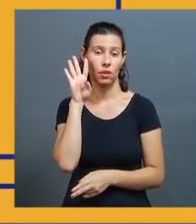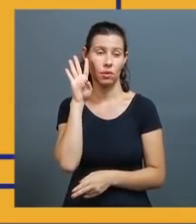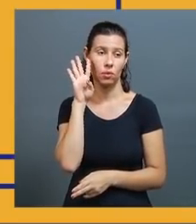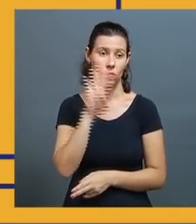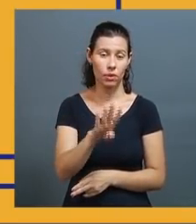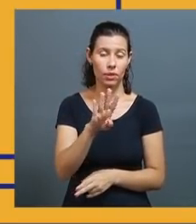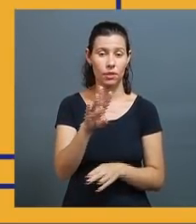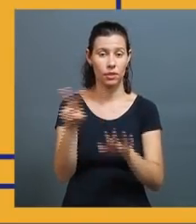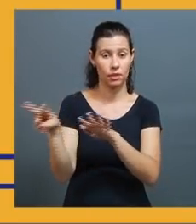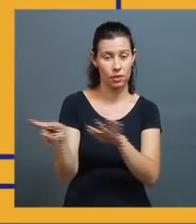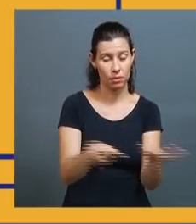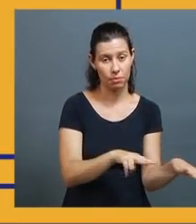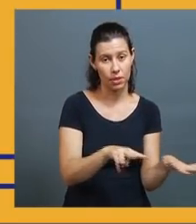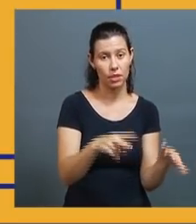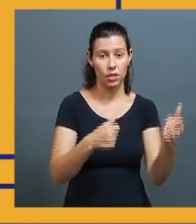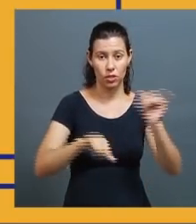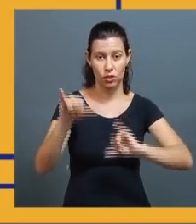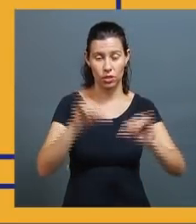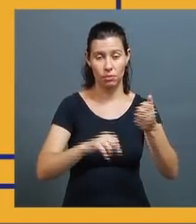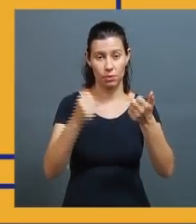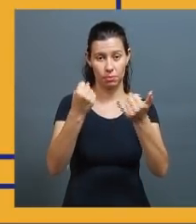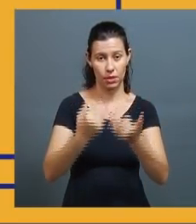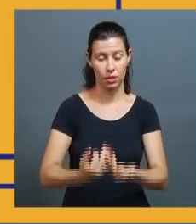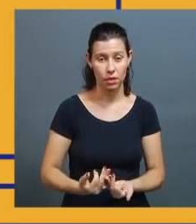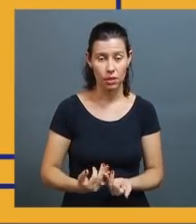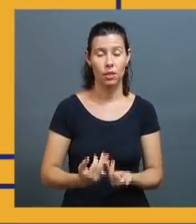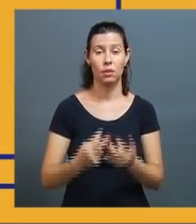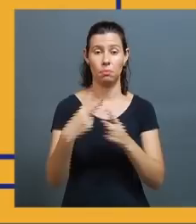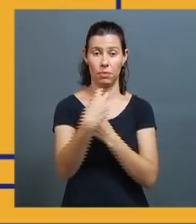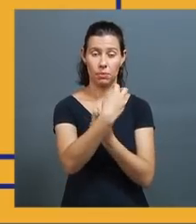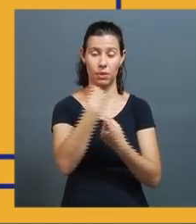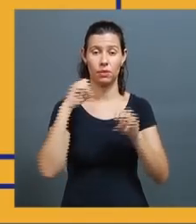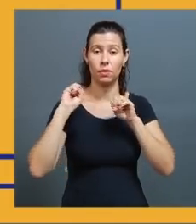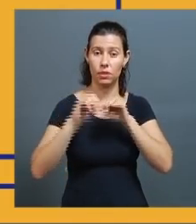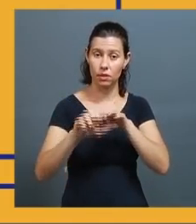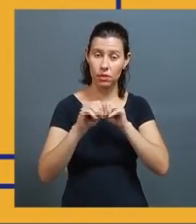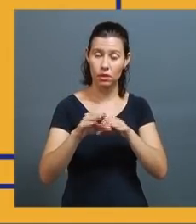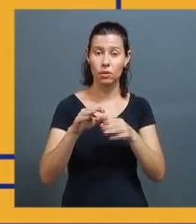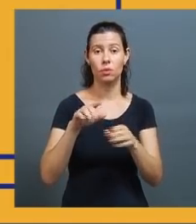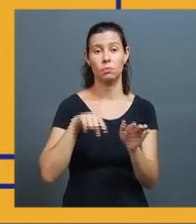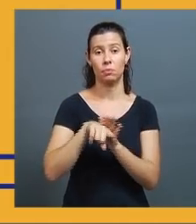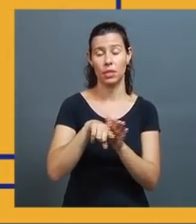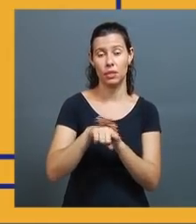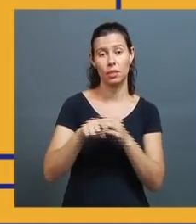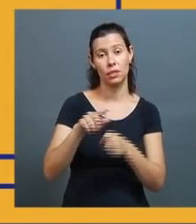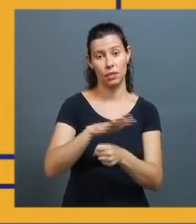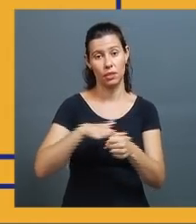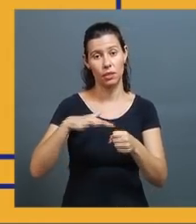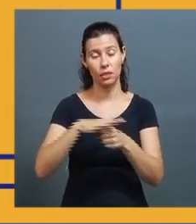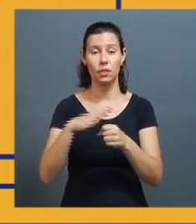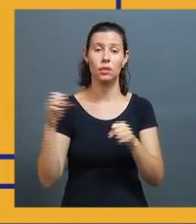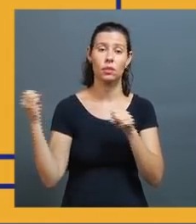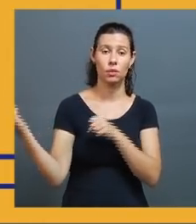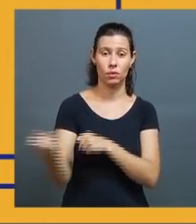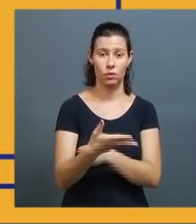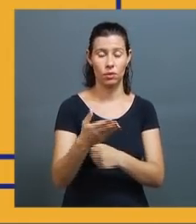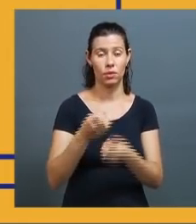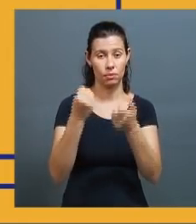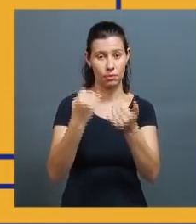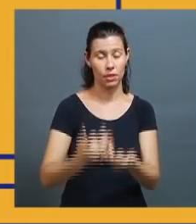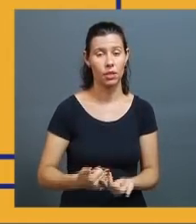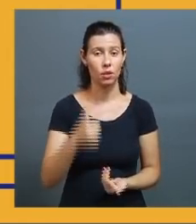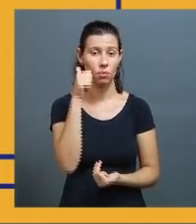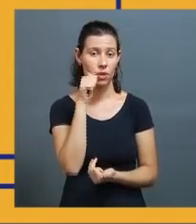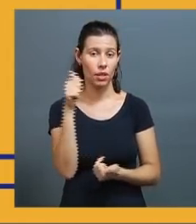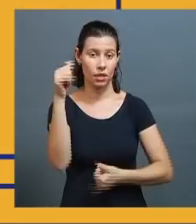discussões sobre as perspectivas de ensino, pesquisa, extensão e inovação. O tema dessa edição é As Mulheres na Química.